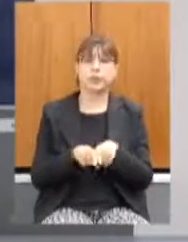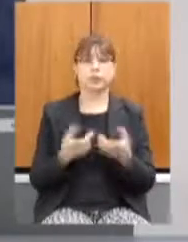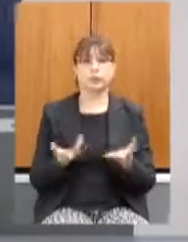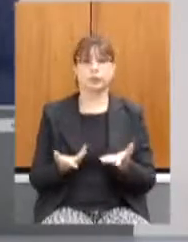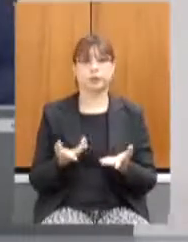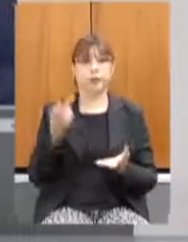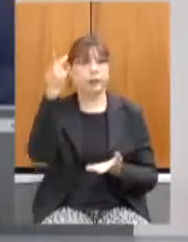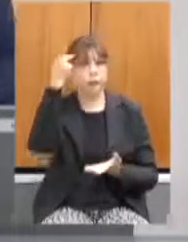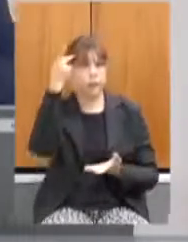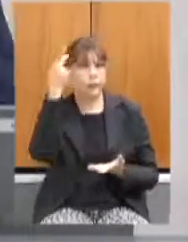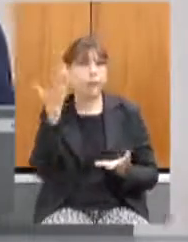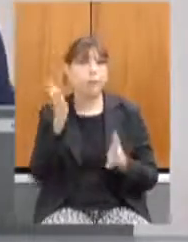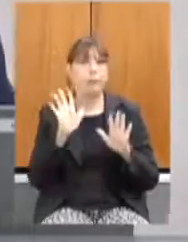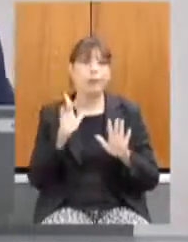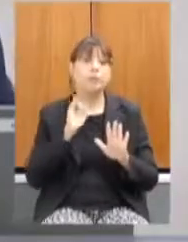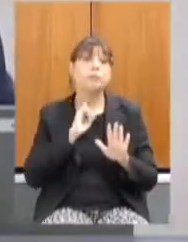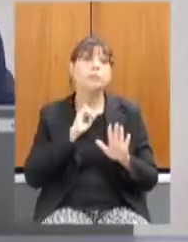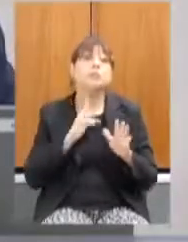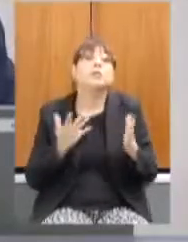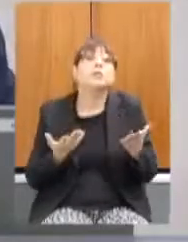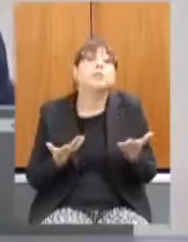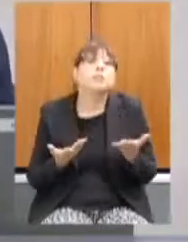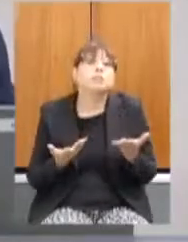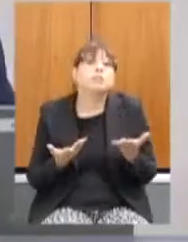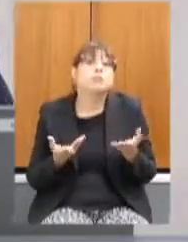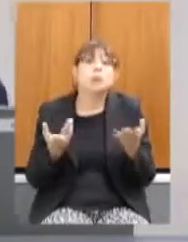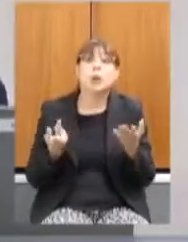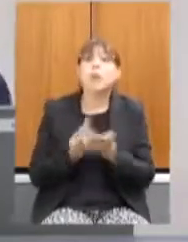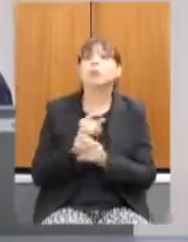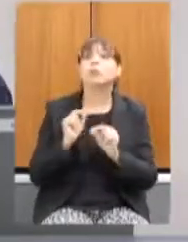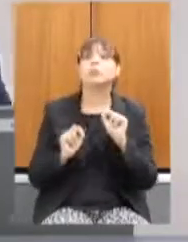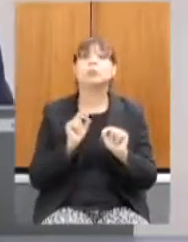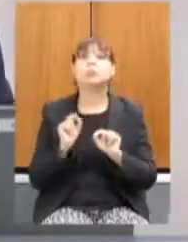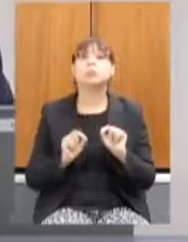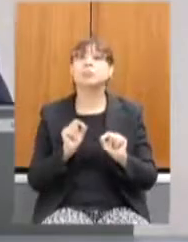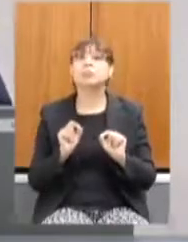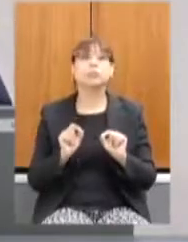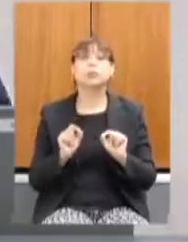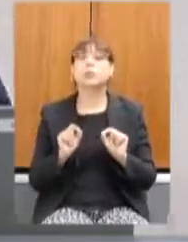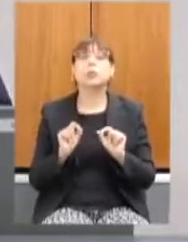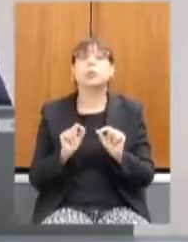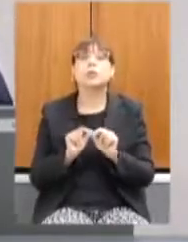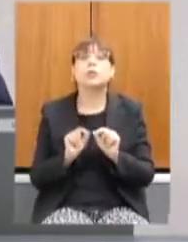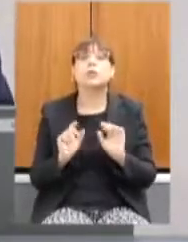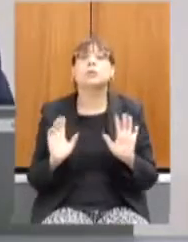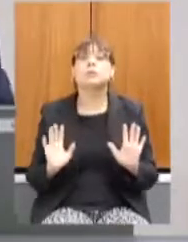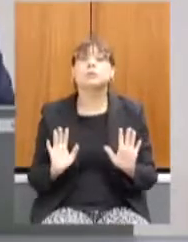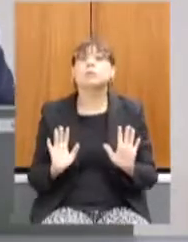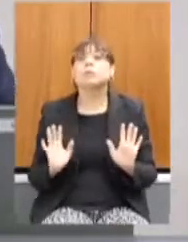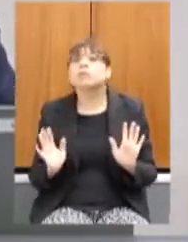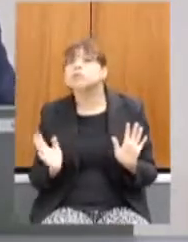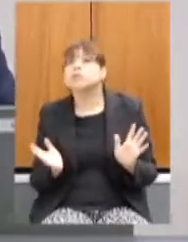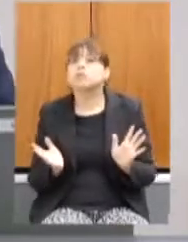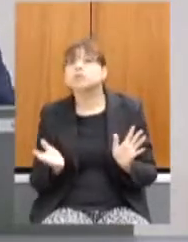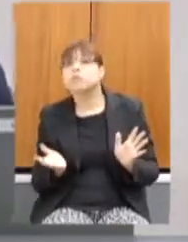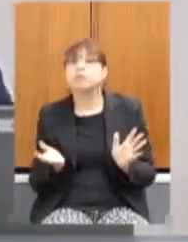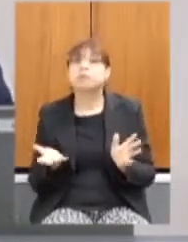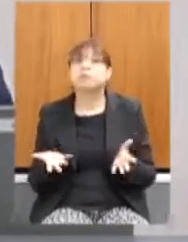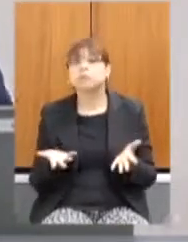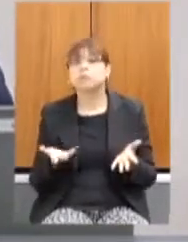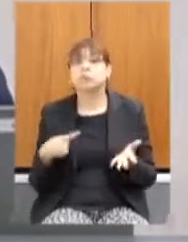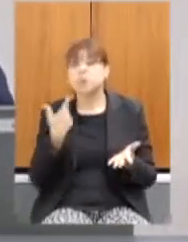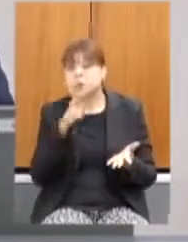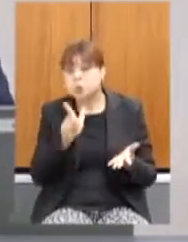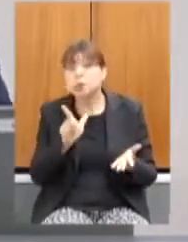realça Estado de São Paulo e Minas Gerais nós queremos saber o que que tá acontecendo Quais foram as medidas tomadas para que a gente possa ter aqui o